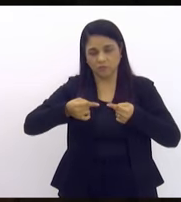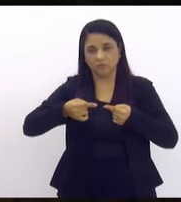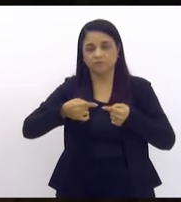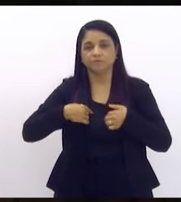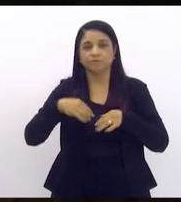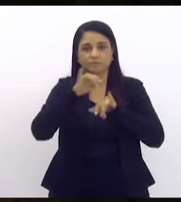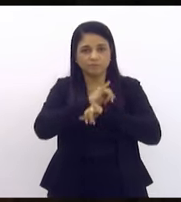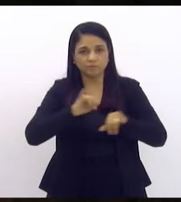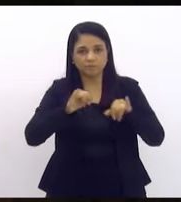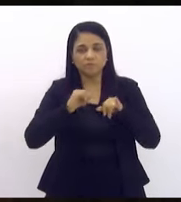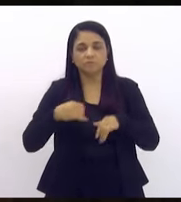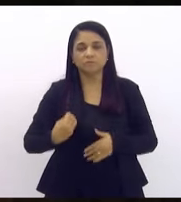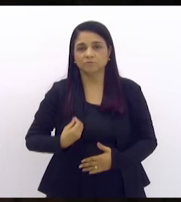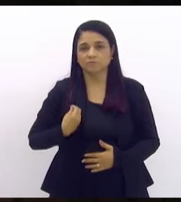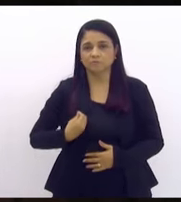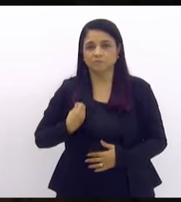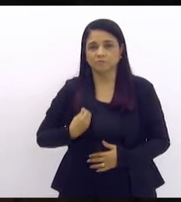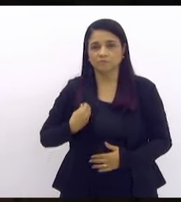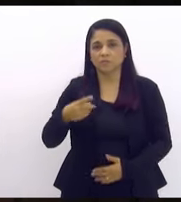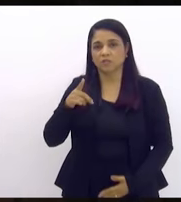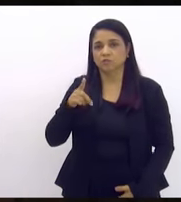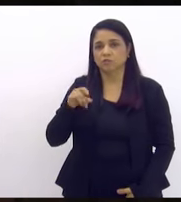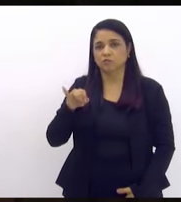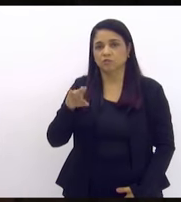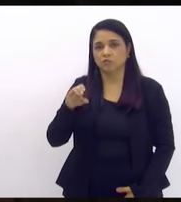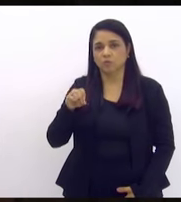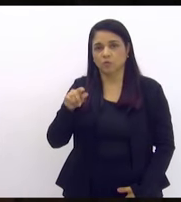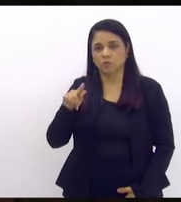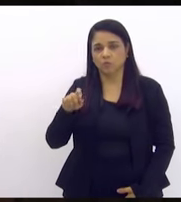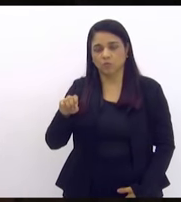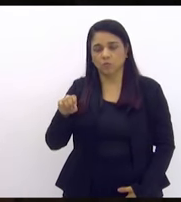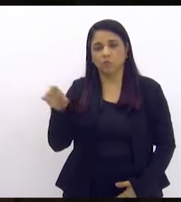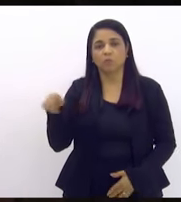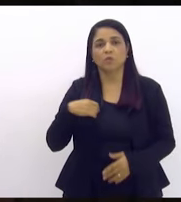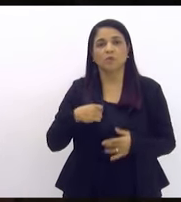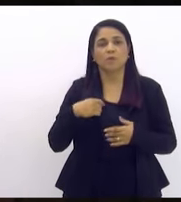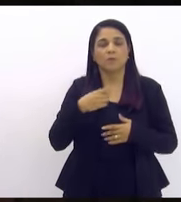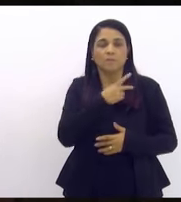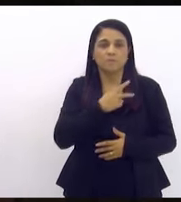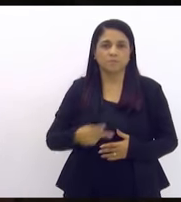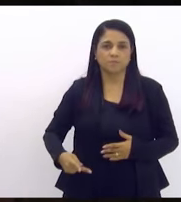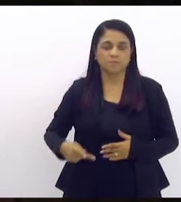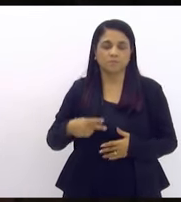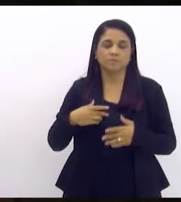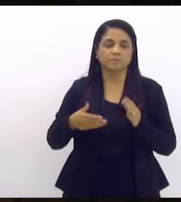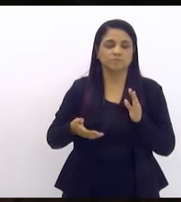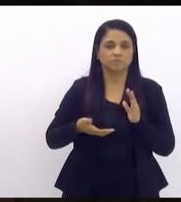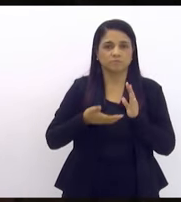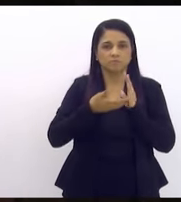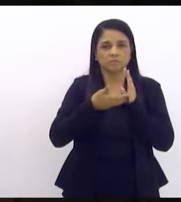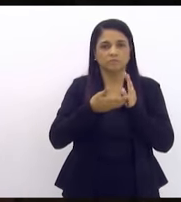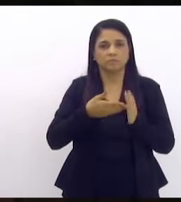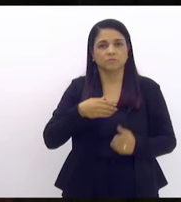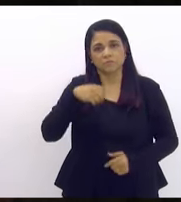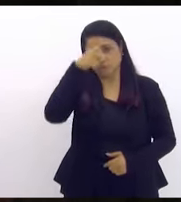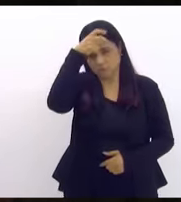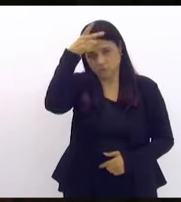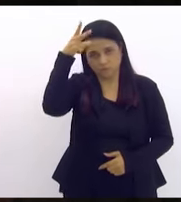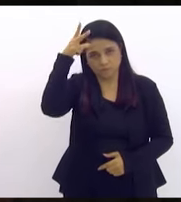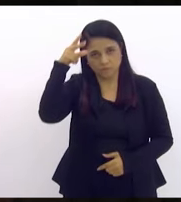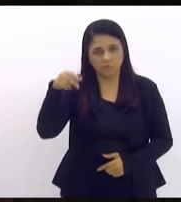Gostaria de anunciar a presença do senhor Diogo Jacaré, que é presidente da Câmara Municipal de Paraíba do Sul. Seja muito